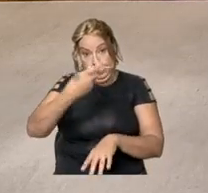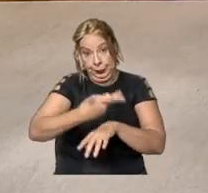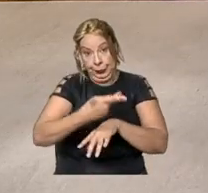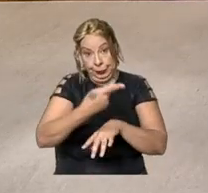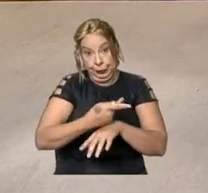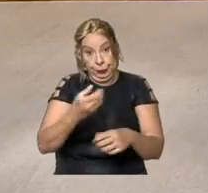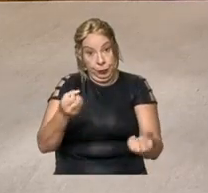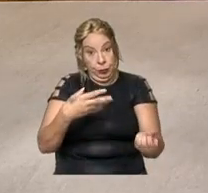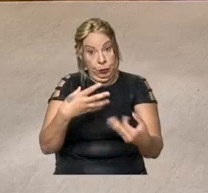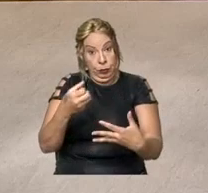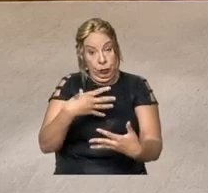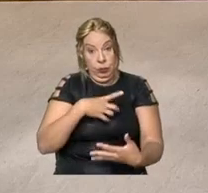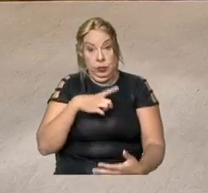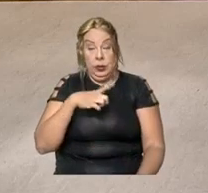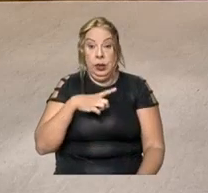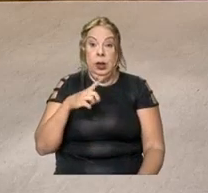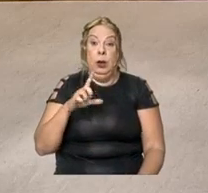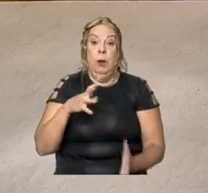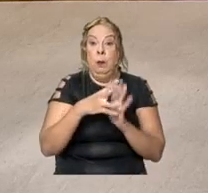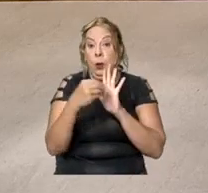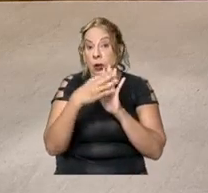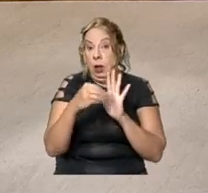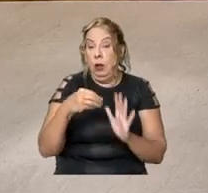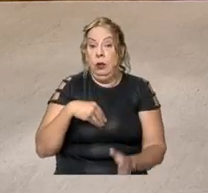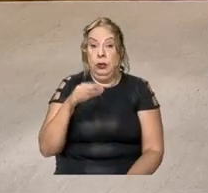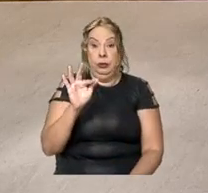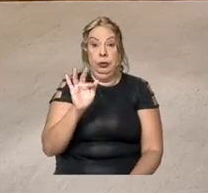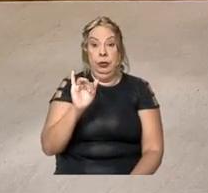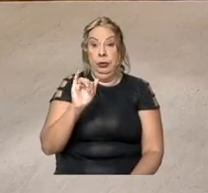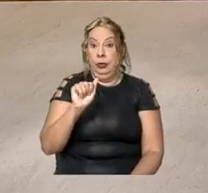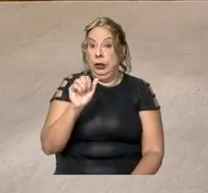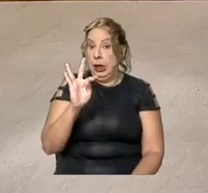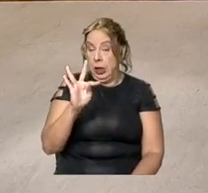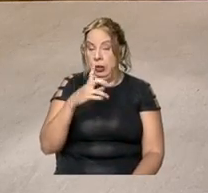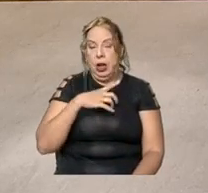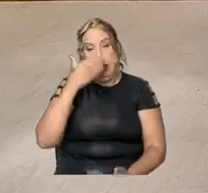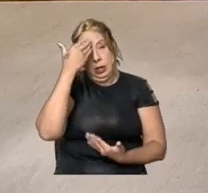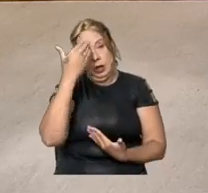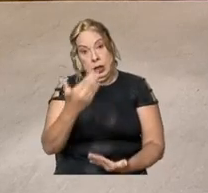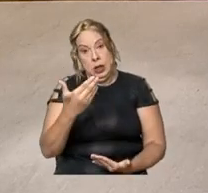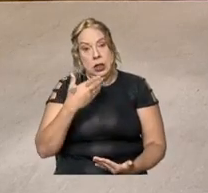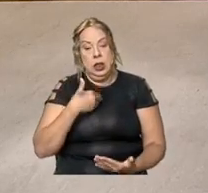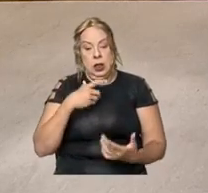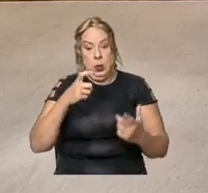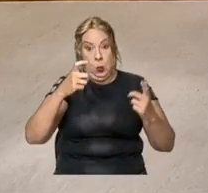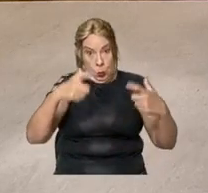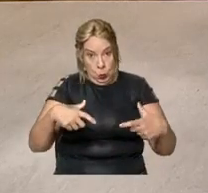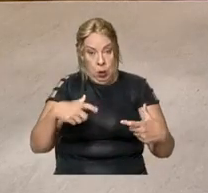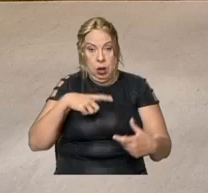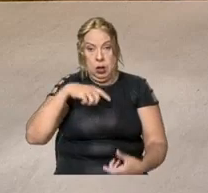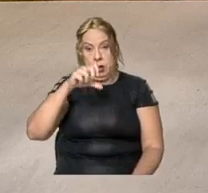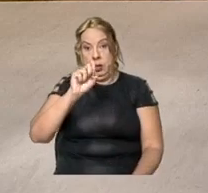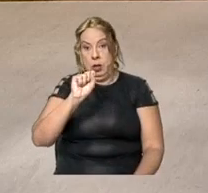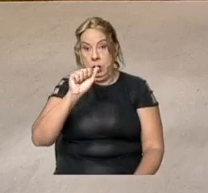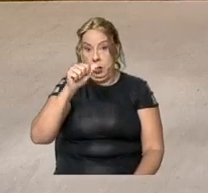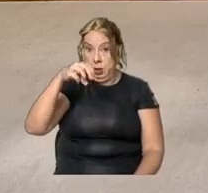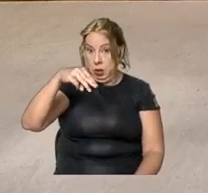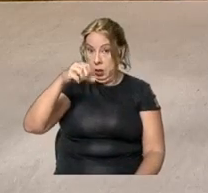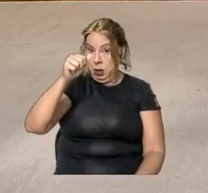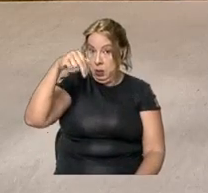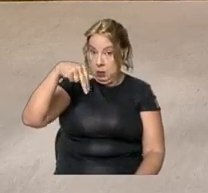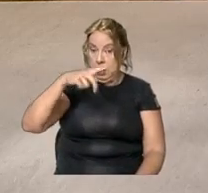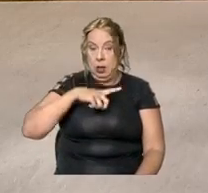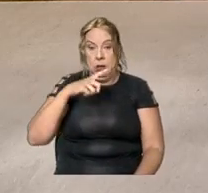dos novos lançamentos da linha Fiat. E agradecer a Saman Fiat, que nos cedeu o espaço para essa gravação, esse modelo coupé, né? Um